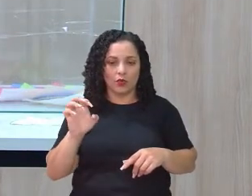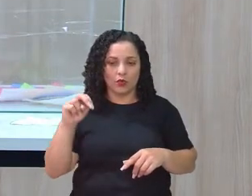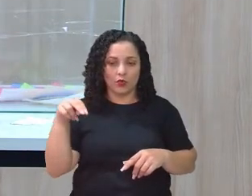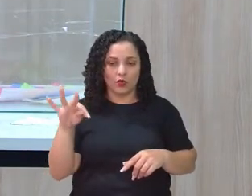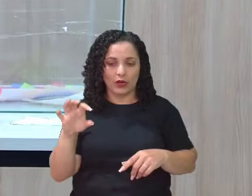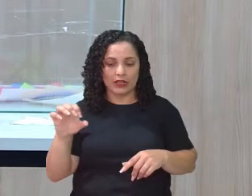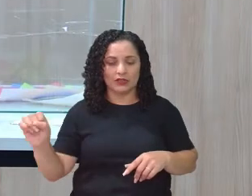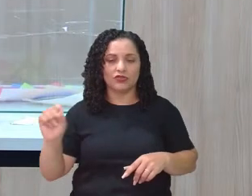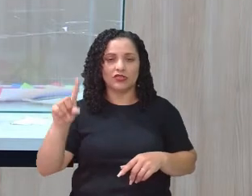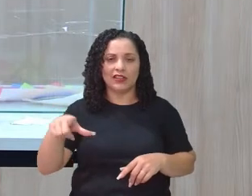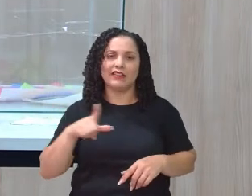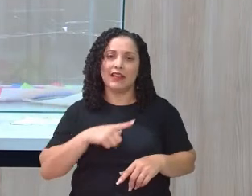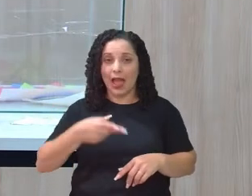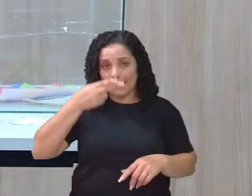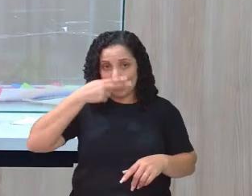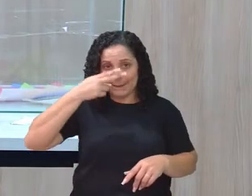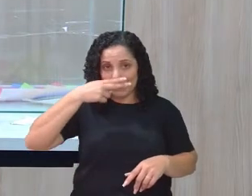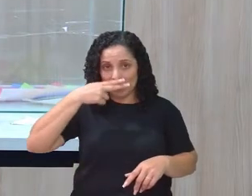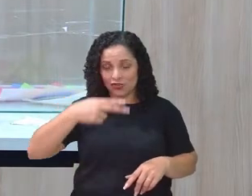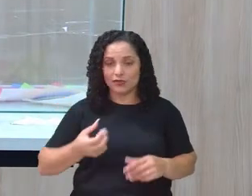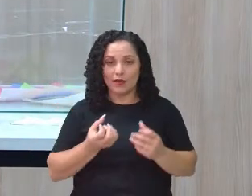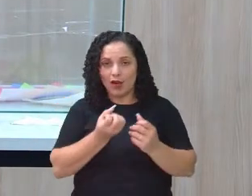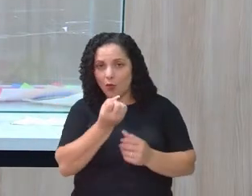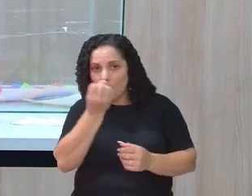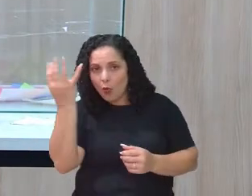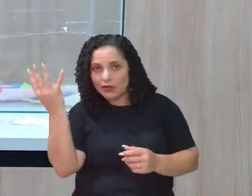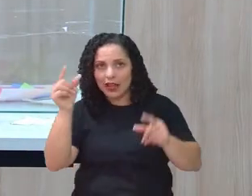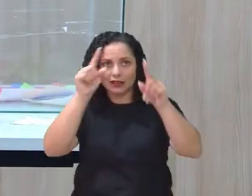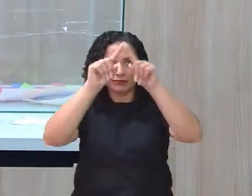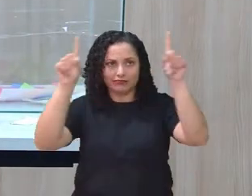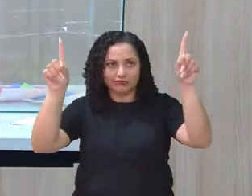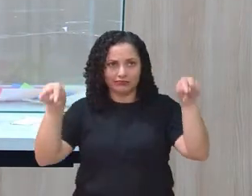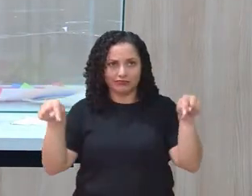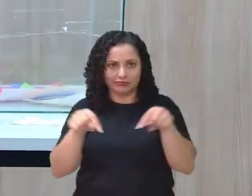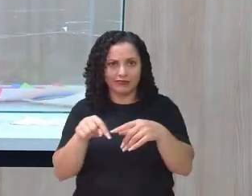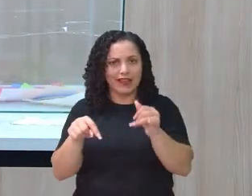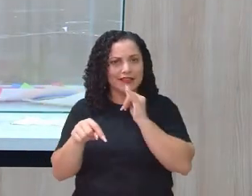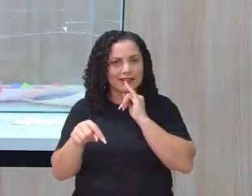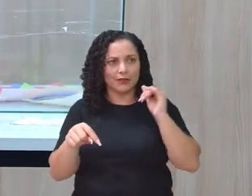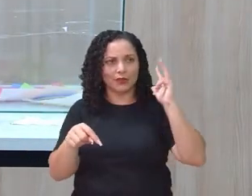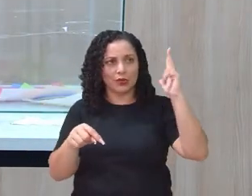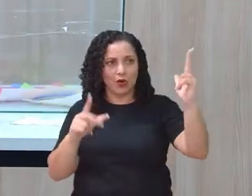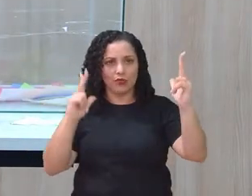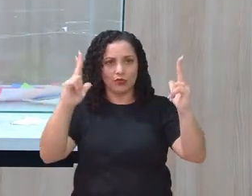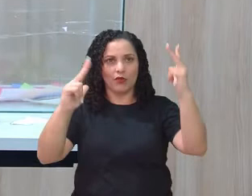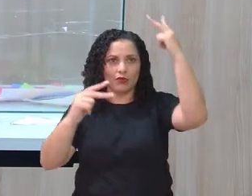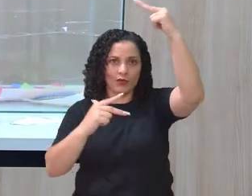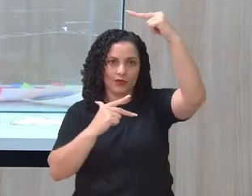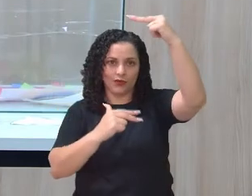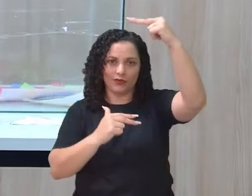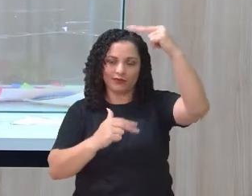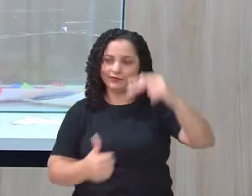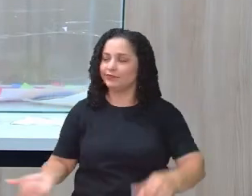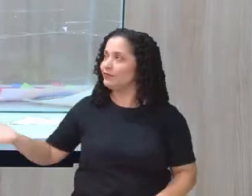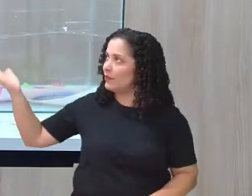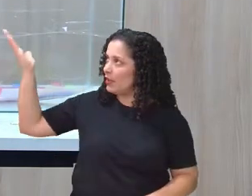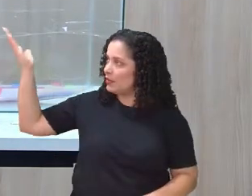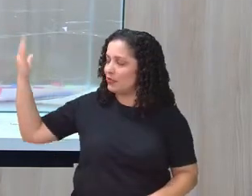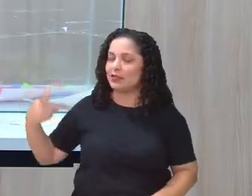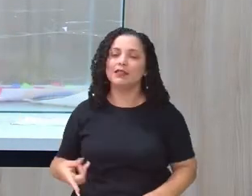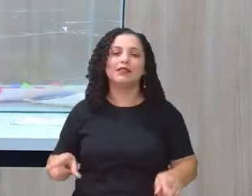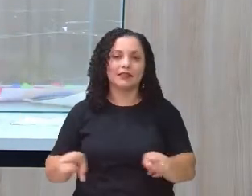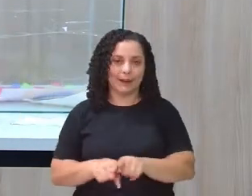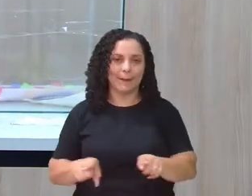no triângulo que eu trouxe aqui para você, é um triângulo regular. Esse quadrilátero aqui é um quadrilátero